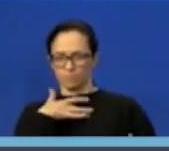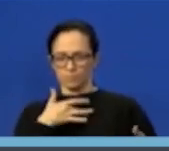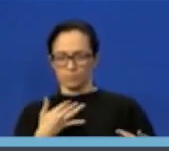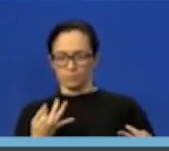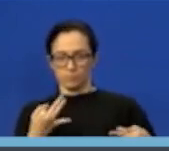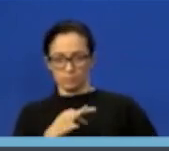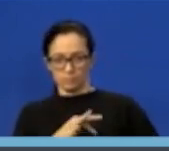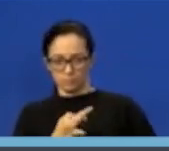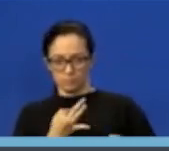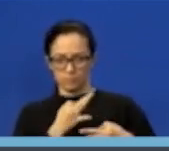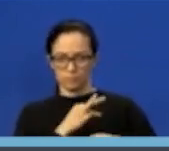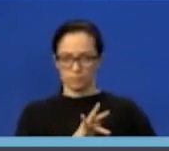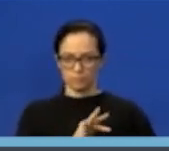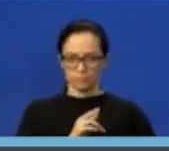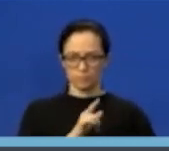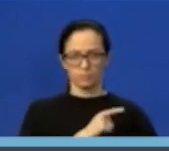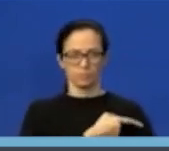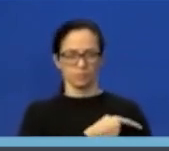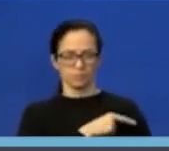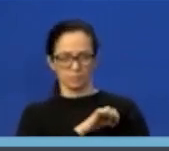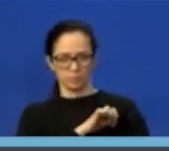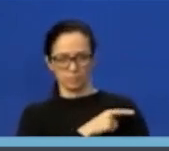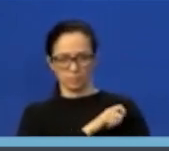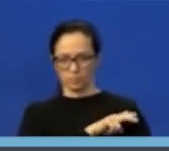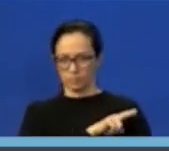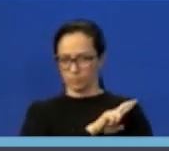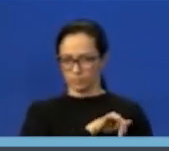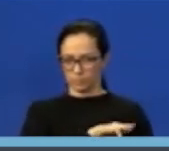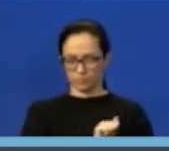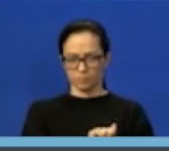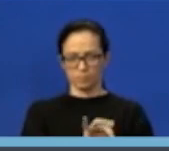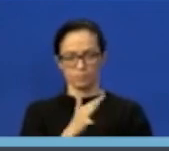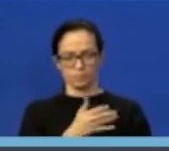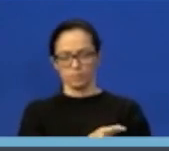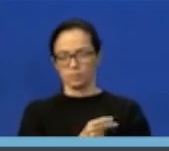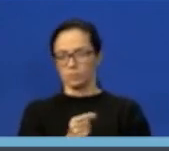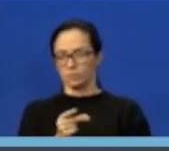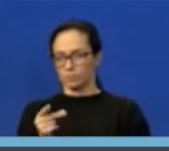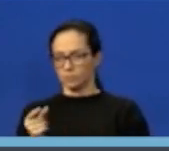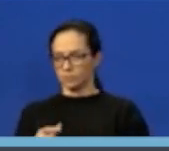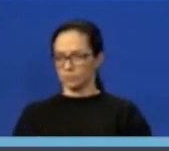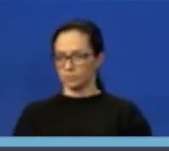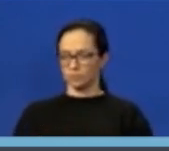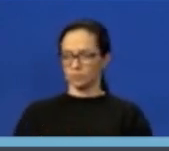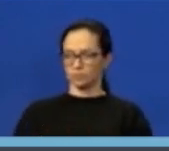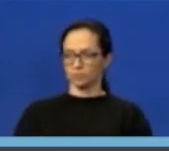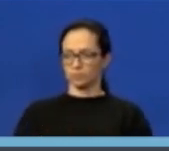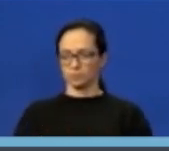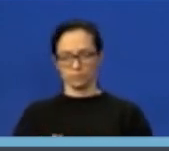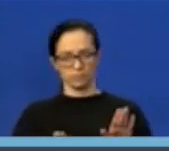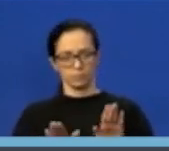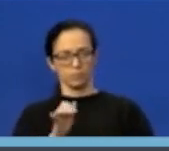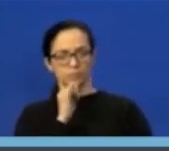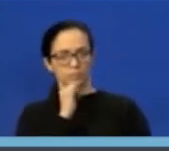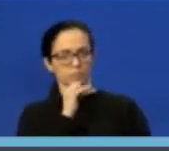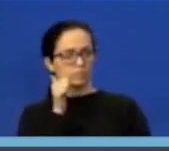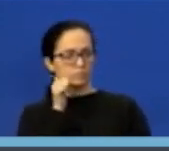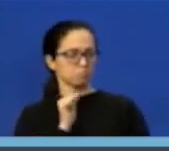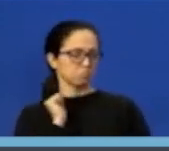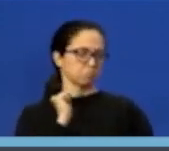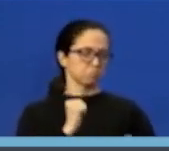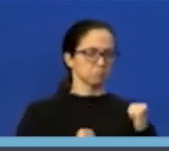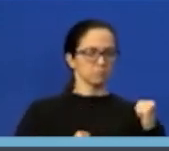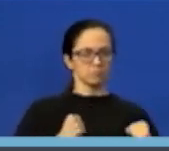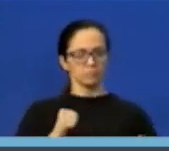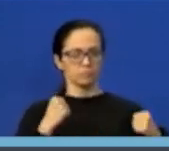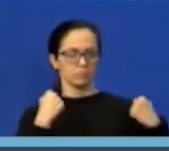algum desconforto relacionado ao trato urinário ao longo da vida. Muitas vezes, atletas ou mulheres